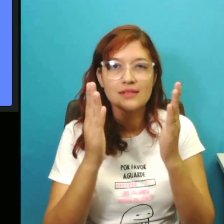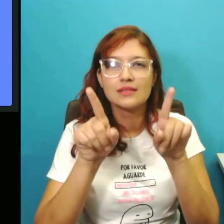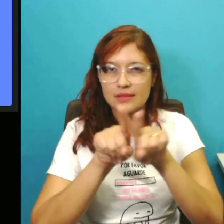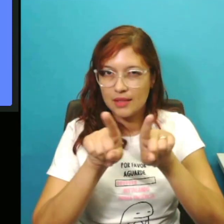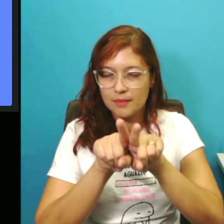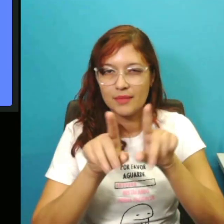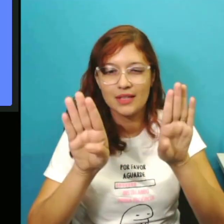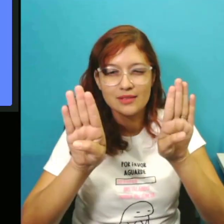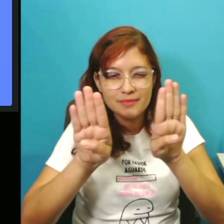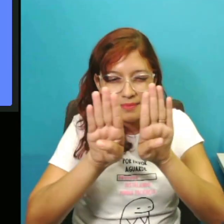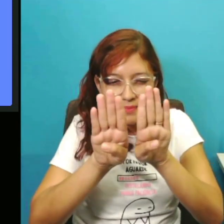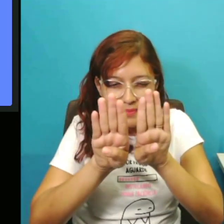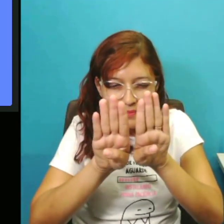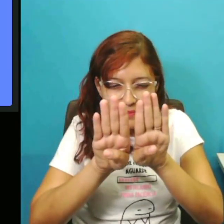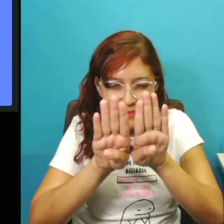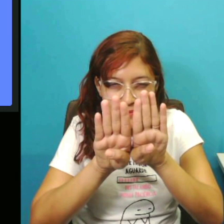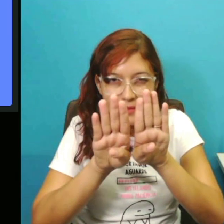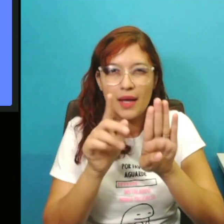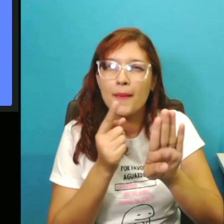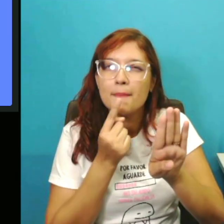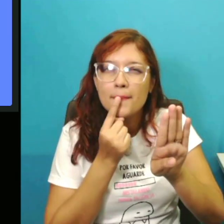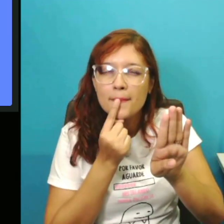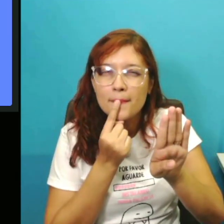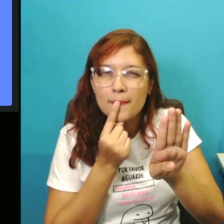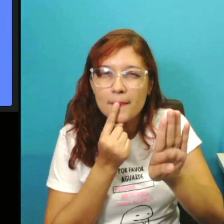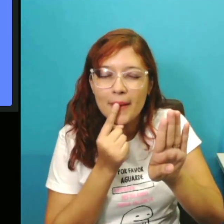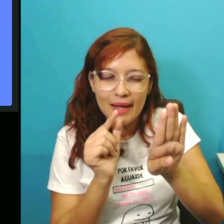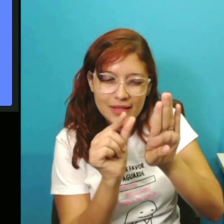Mas também vai deixá-las bem próximas,